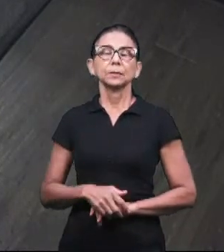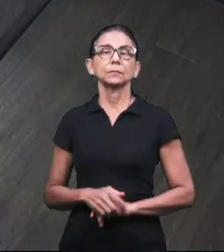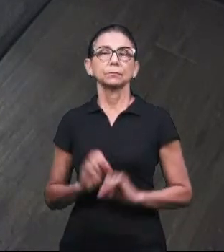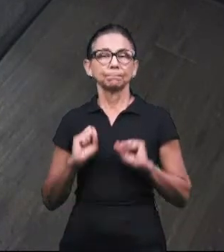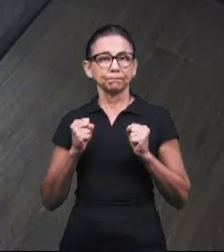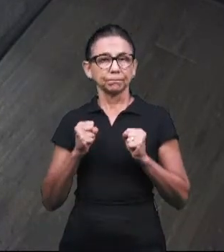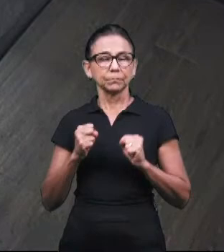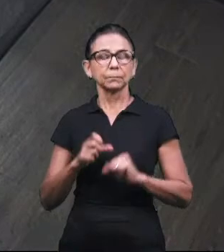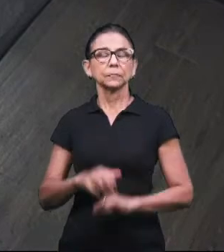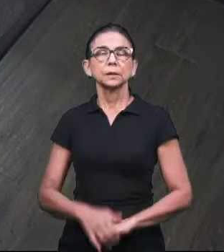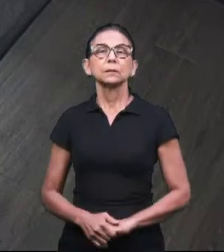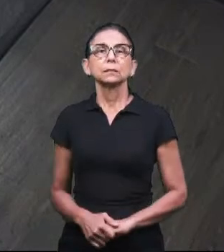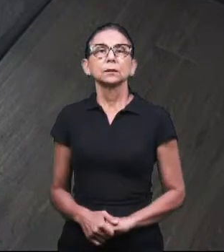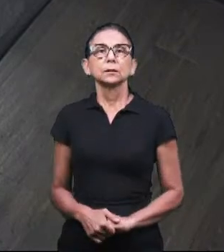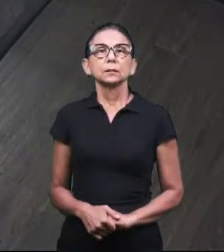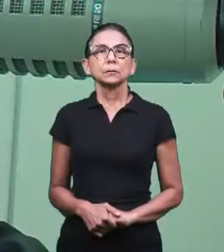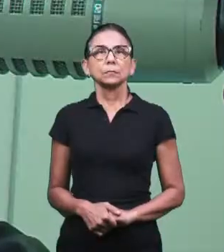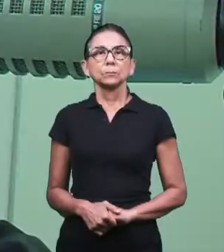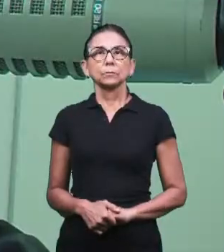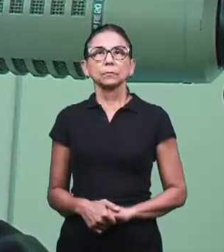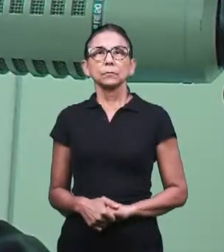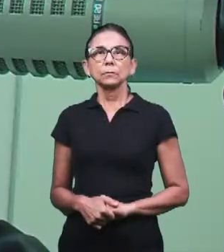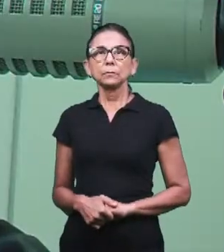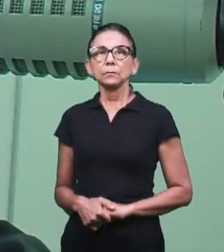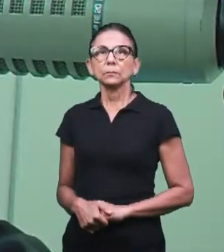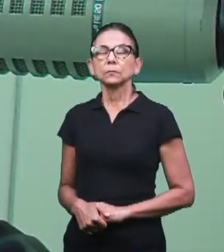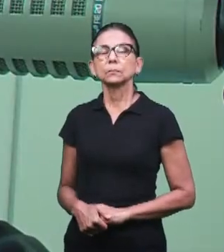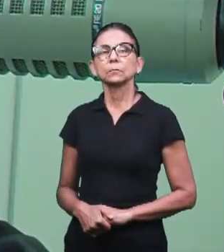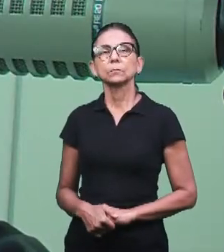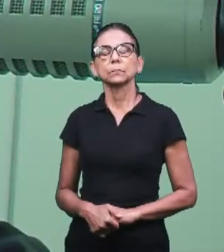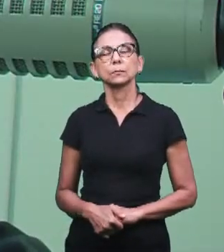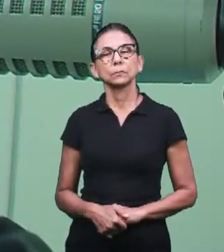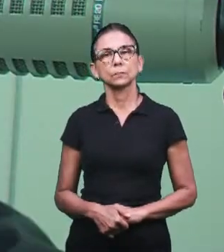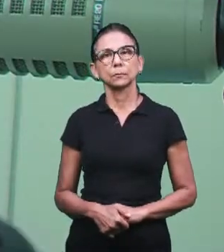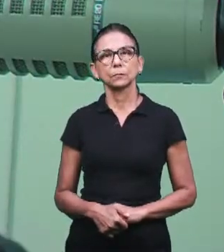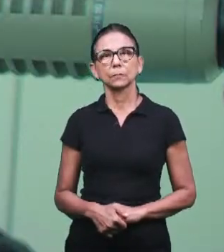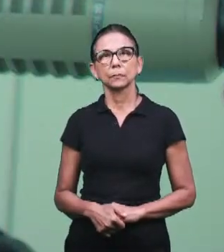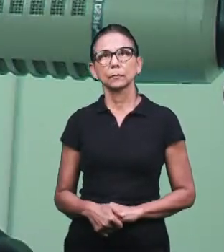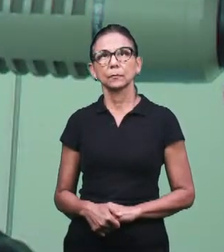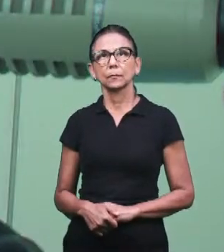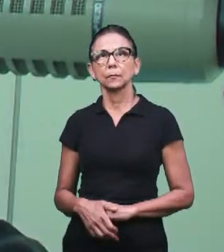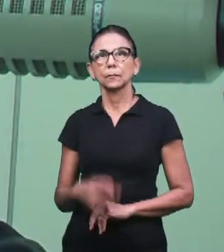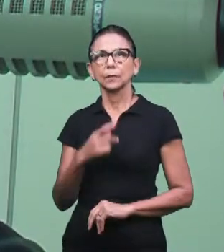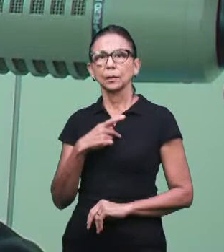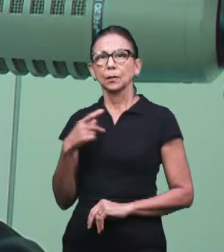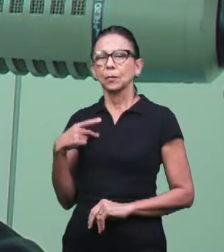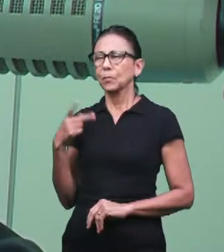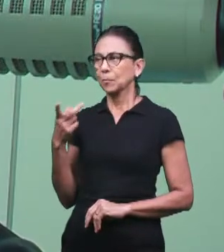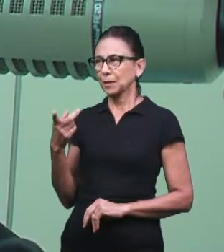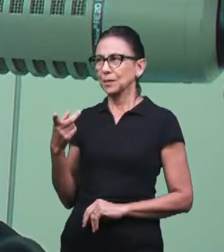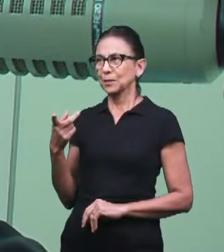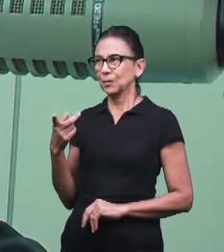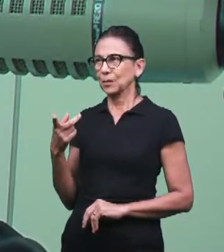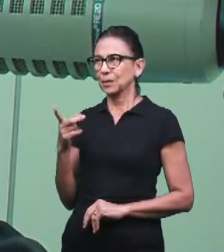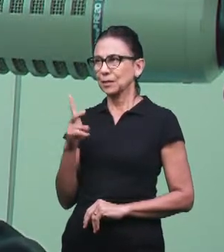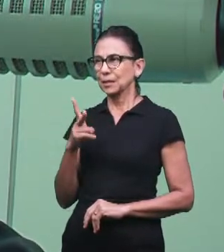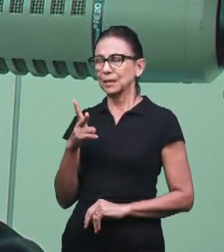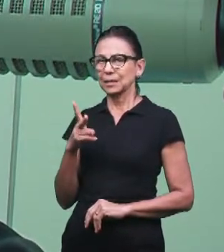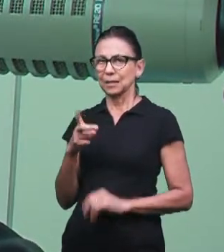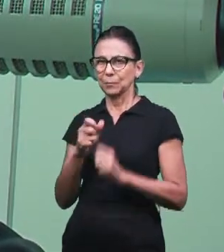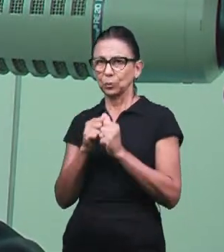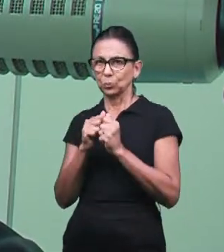coisas que nós conversamos ali que eu quero falar. Uma, o pastor Júlio César é muito família, né? Geralmente a gente vê a esposa